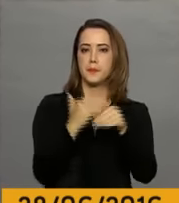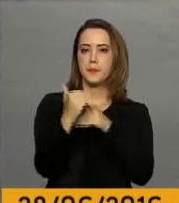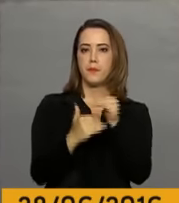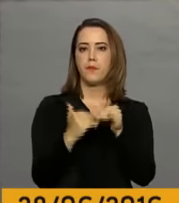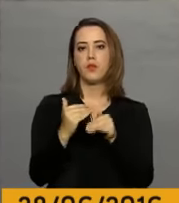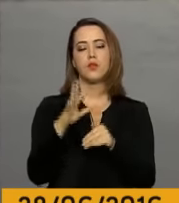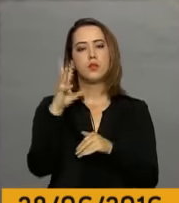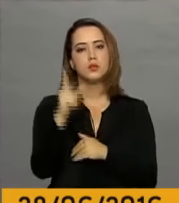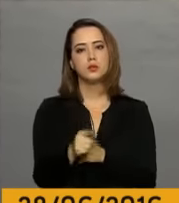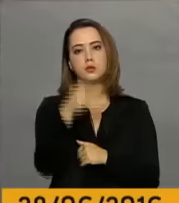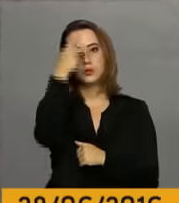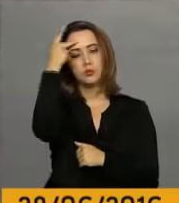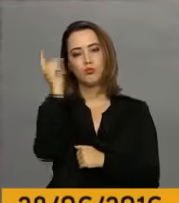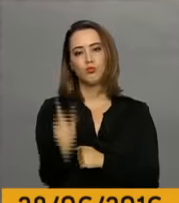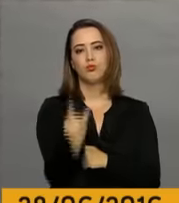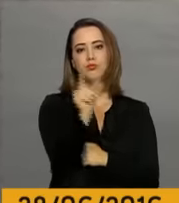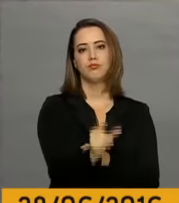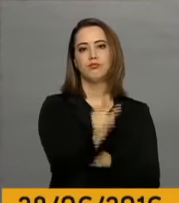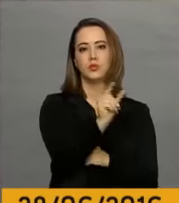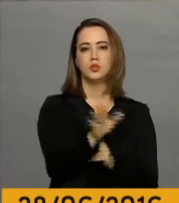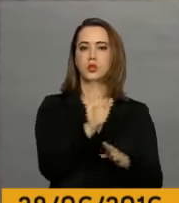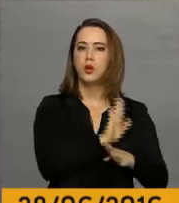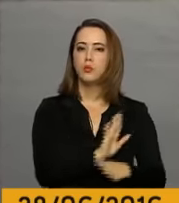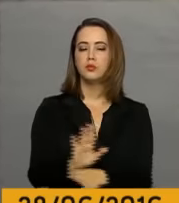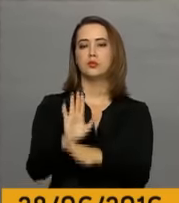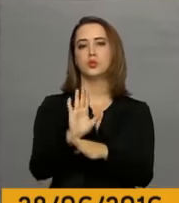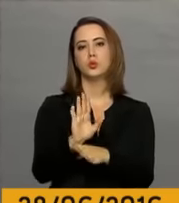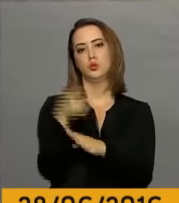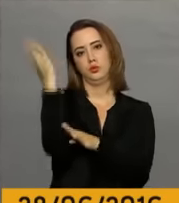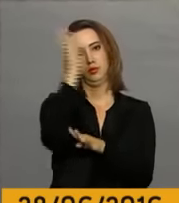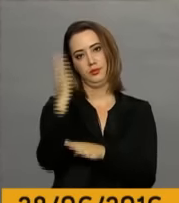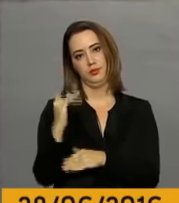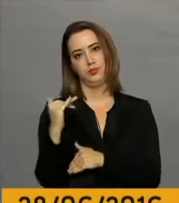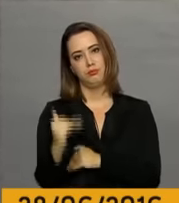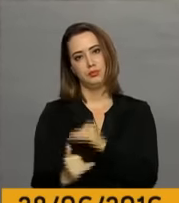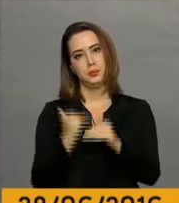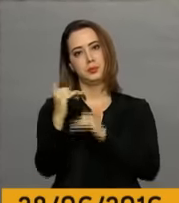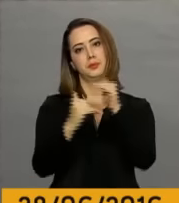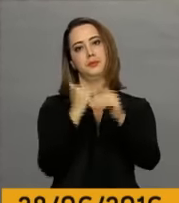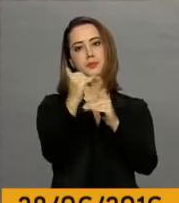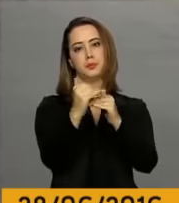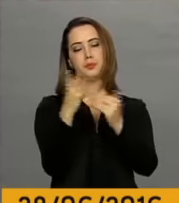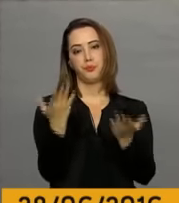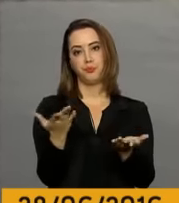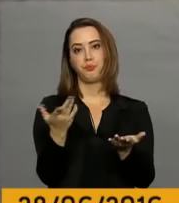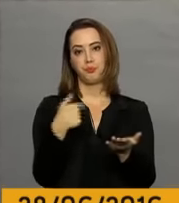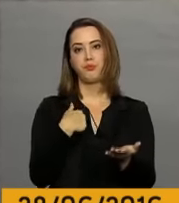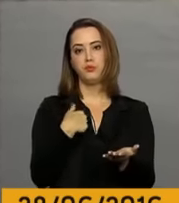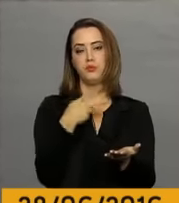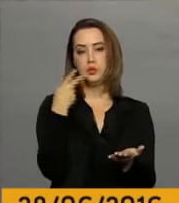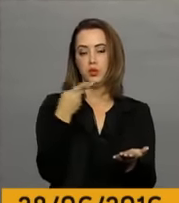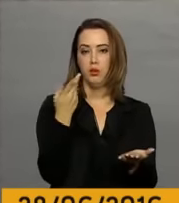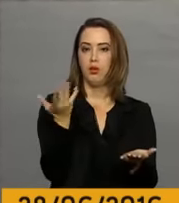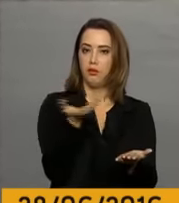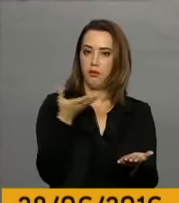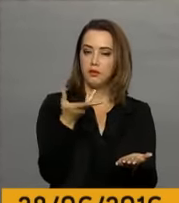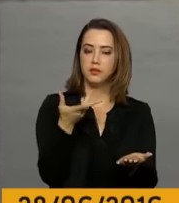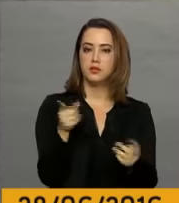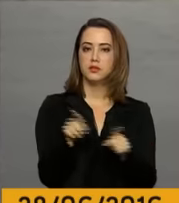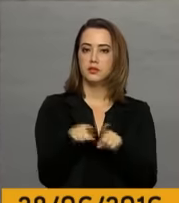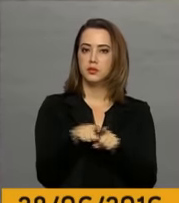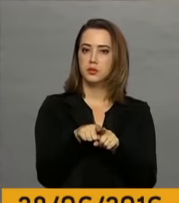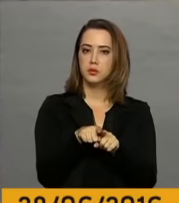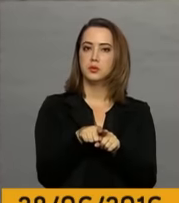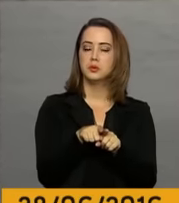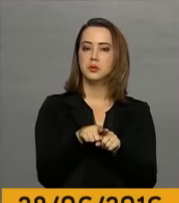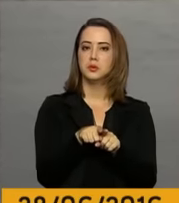todos colaborando para o crescimento do país mas eu quero dizer que como